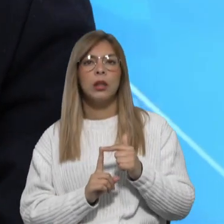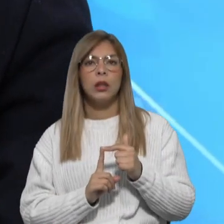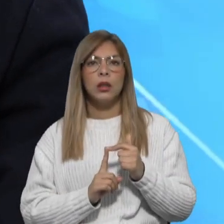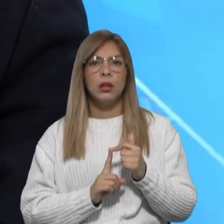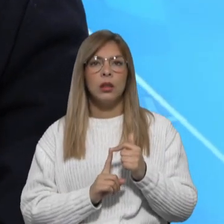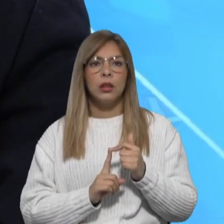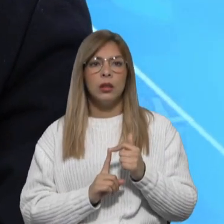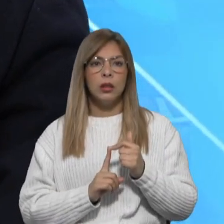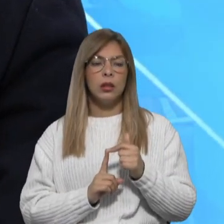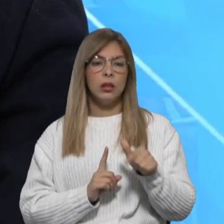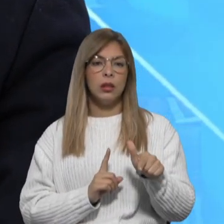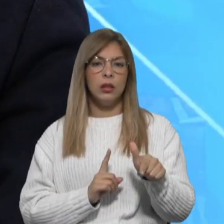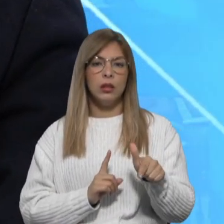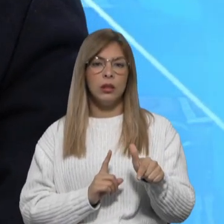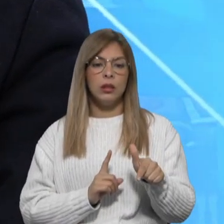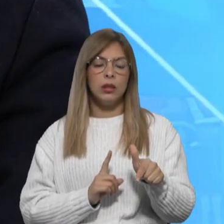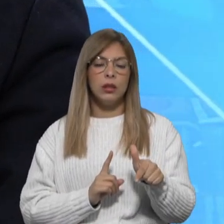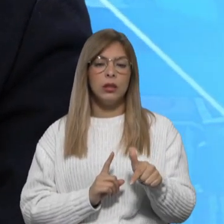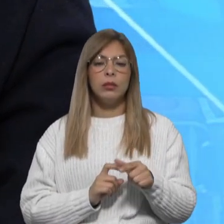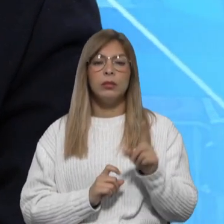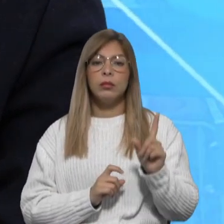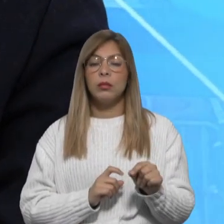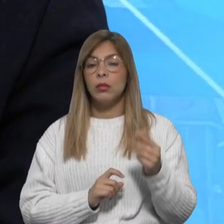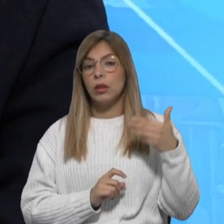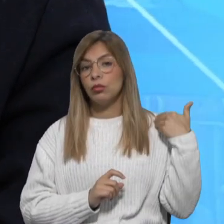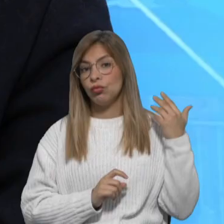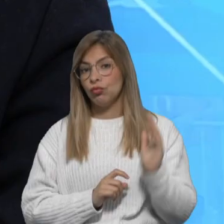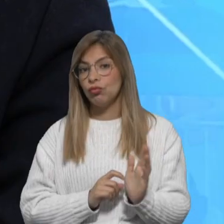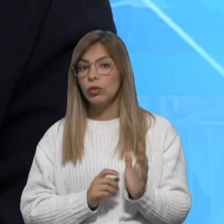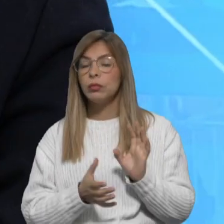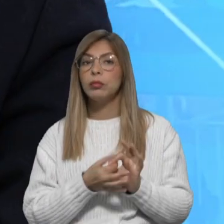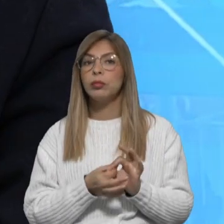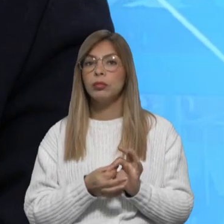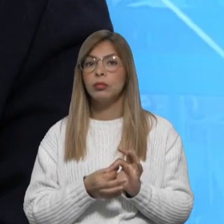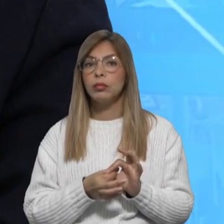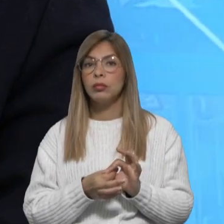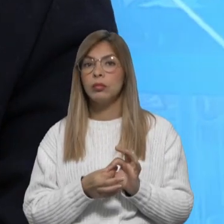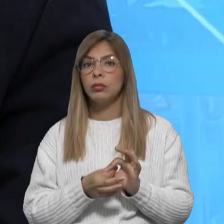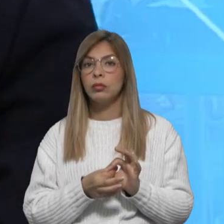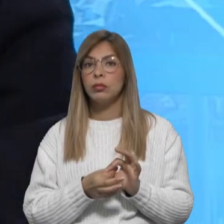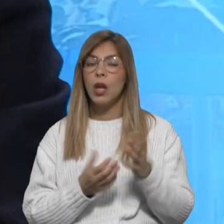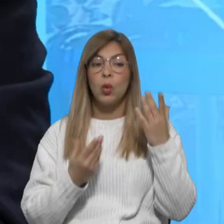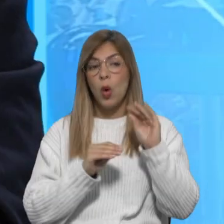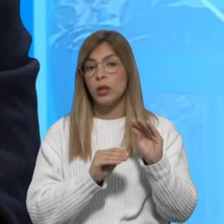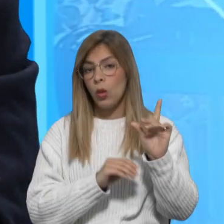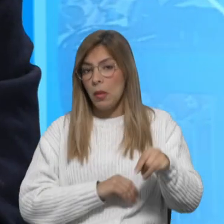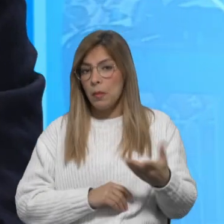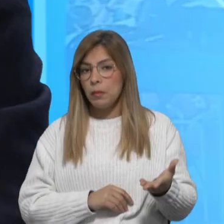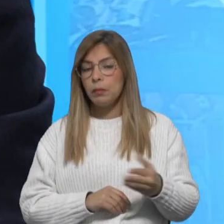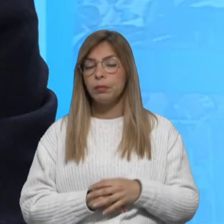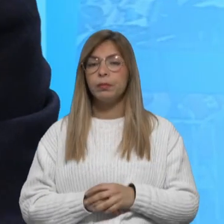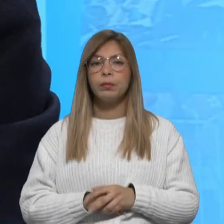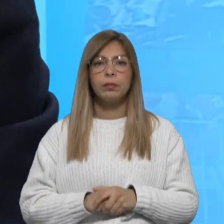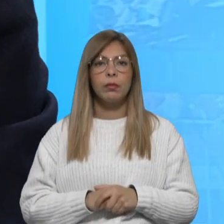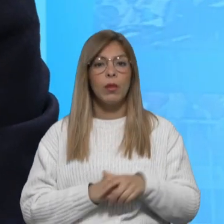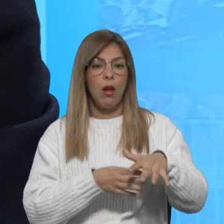chamámos pastoral teologia, portanto também já existe aí, e finalmente na educação. Portanto, são